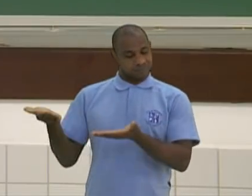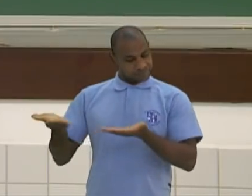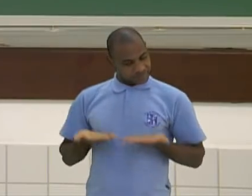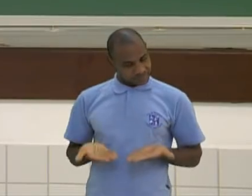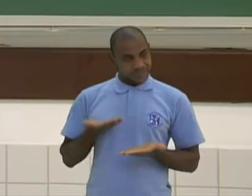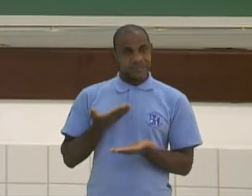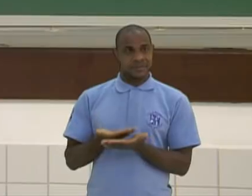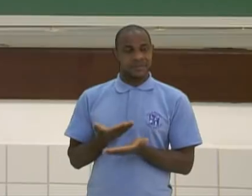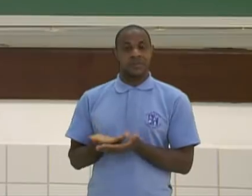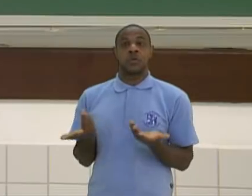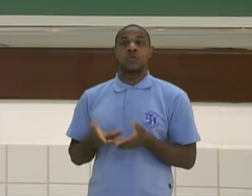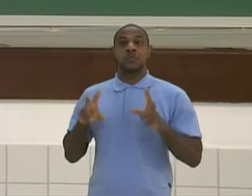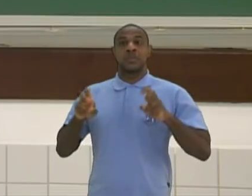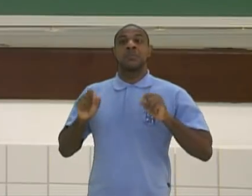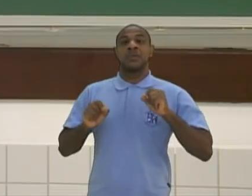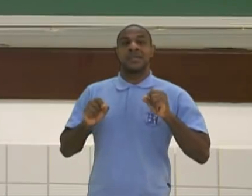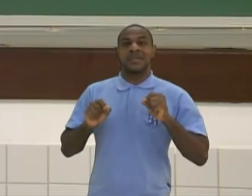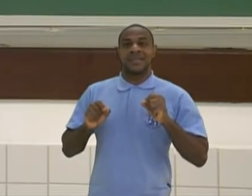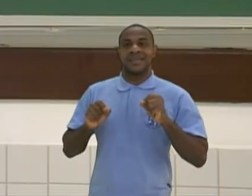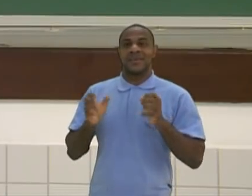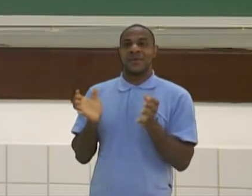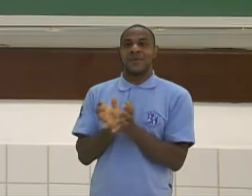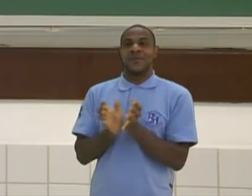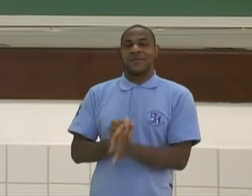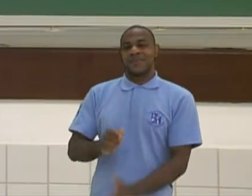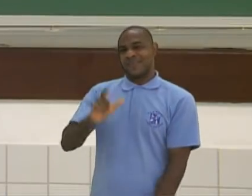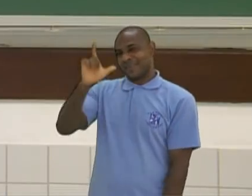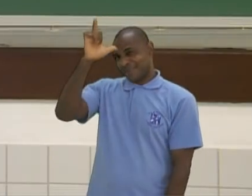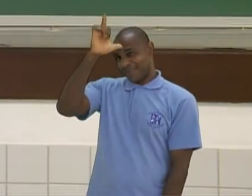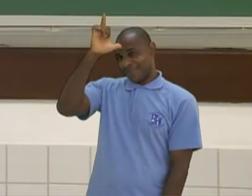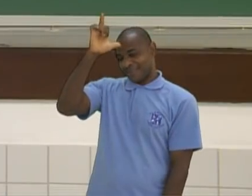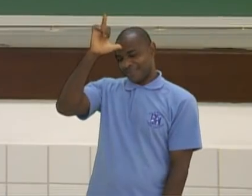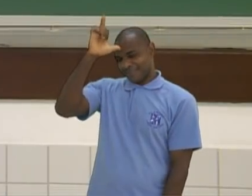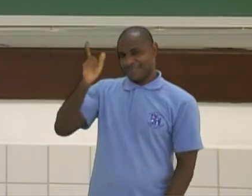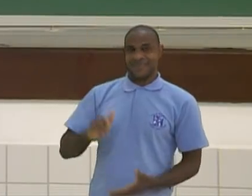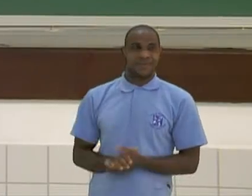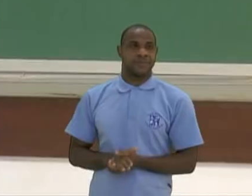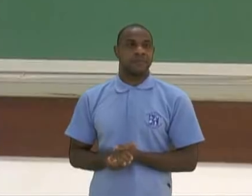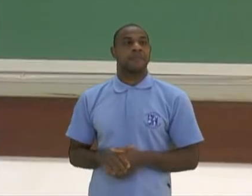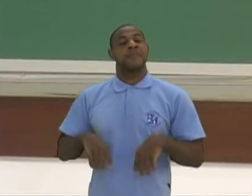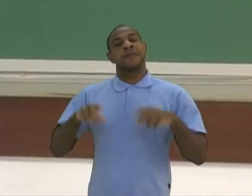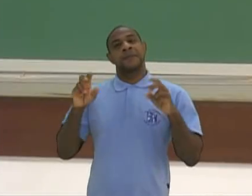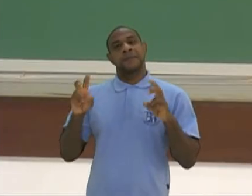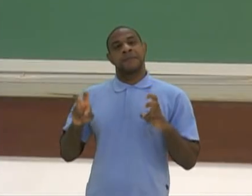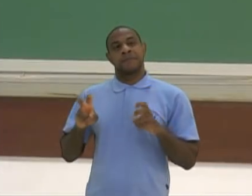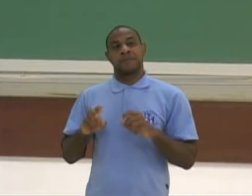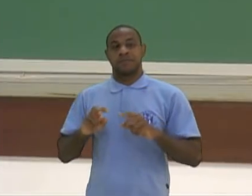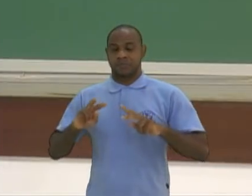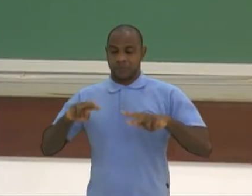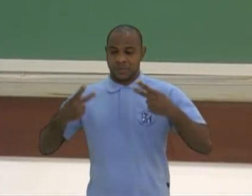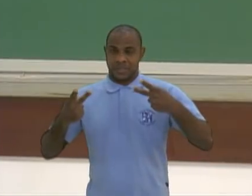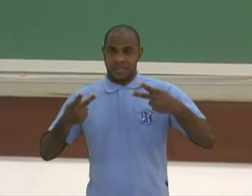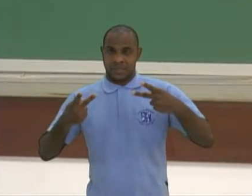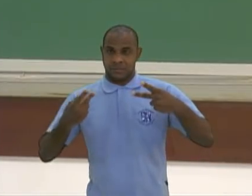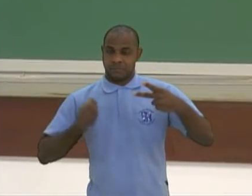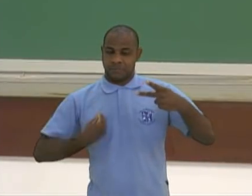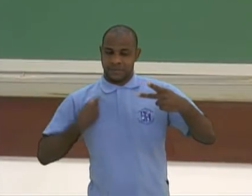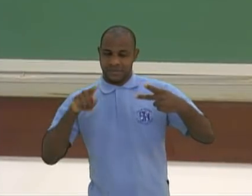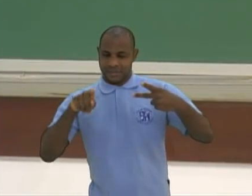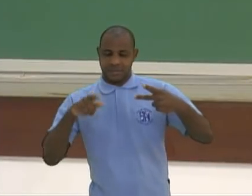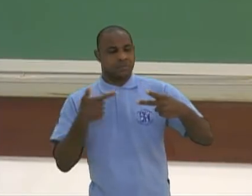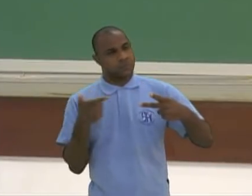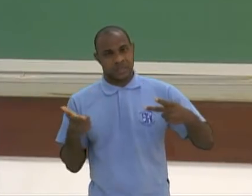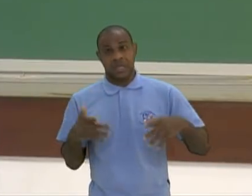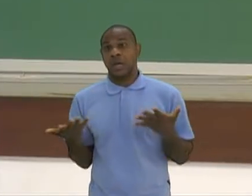nosso tema, Germanos. Antes tem dois recados muito importantes. Lembra o link de presença? Não há mais. Agora, a